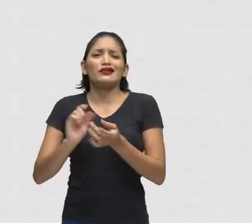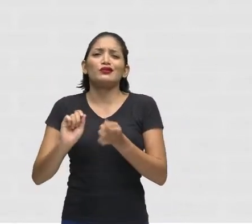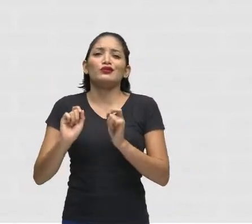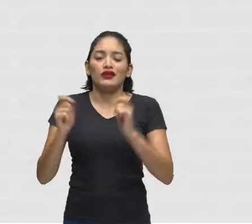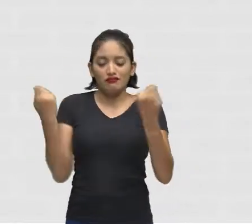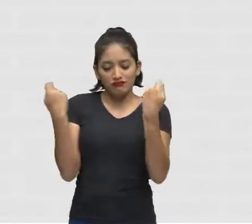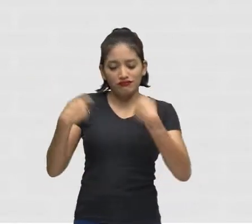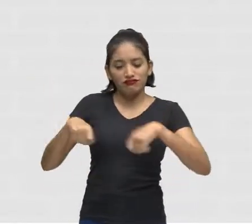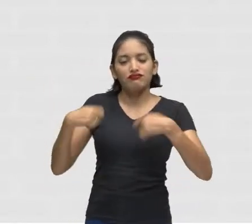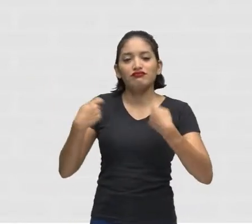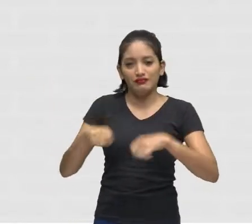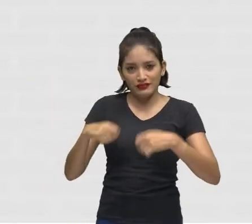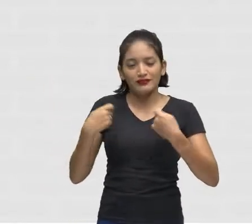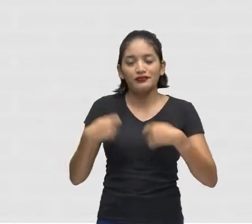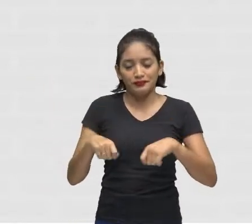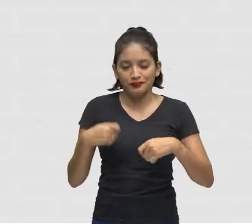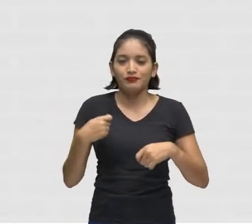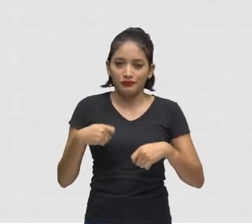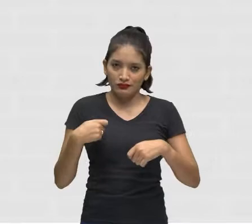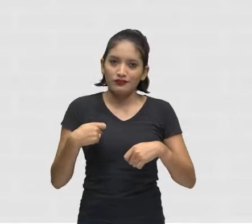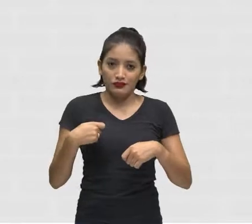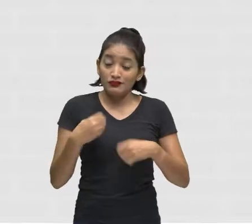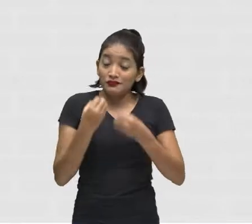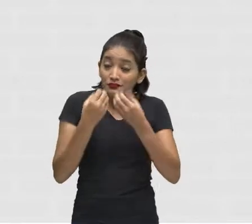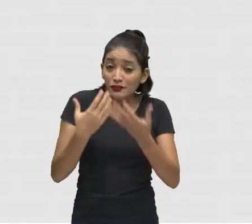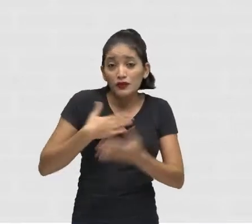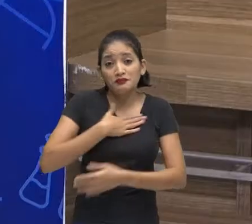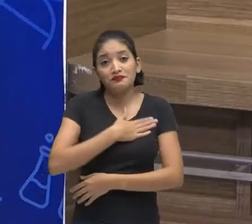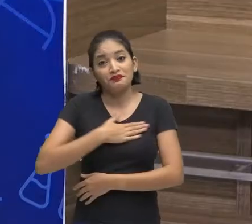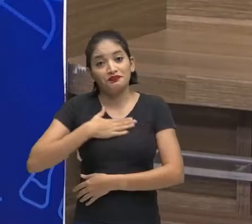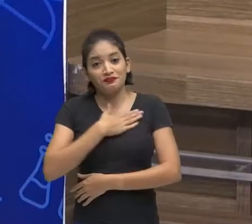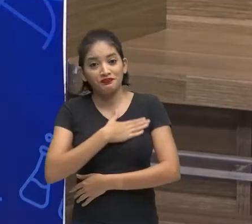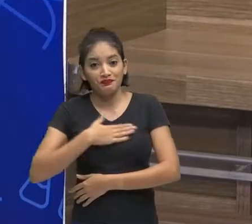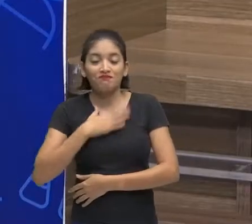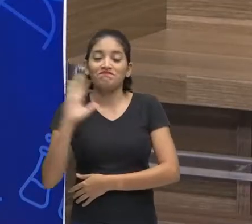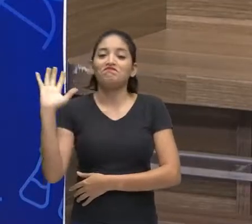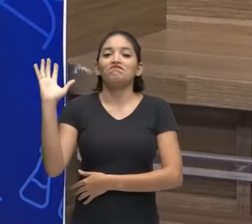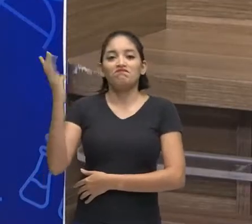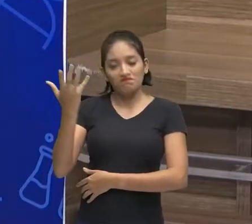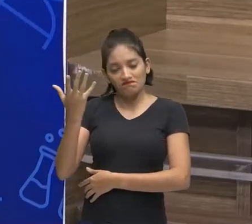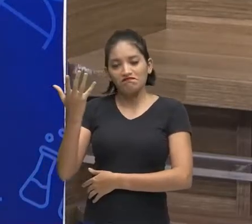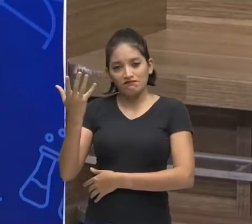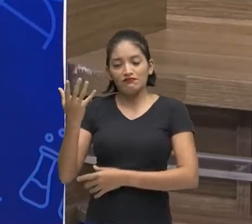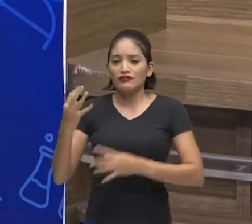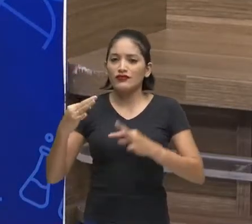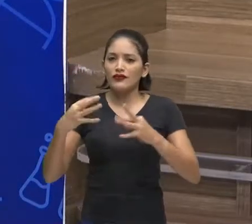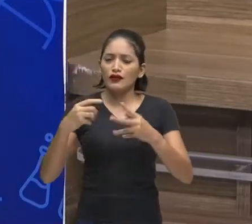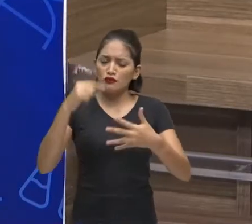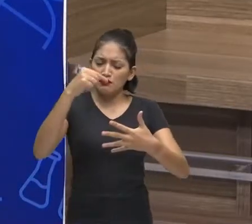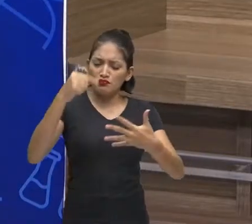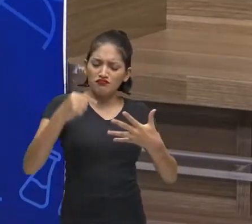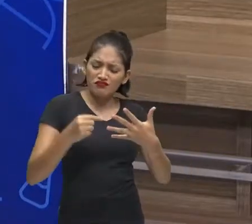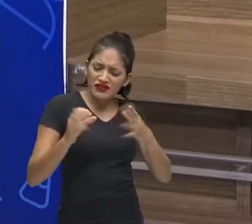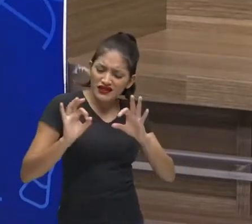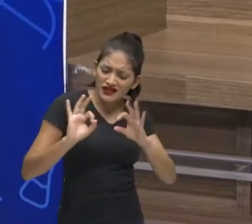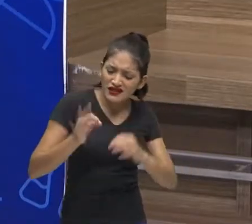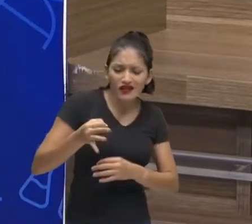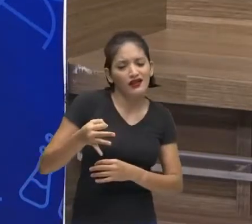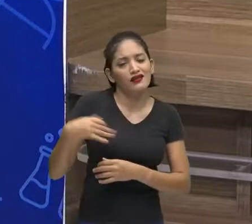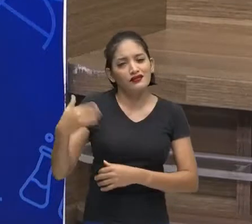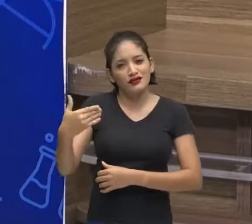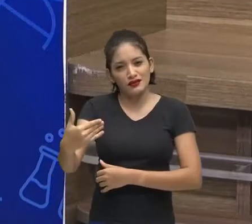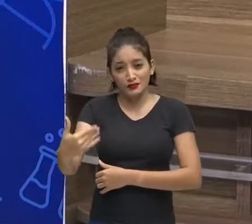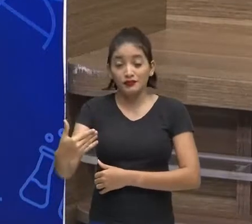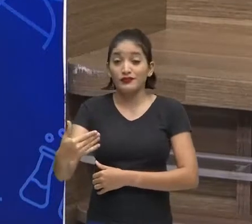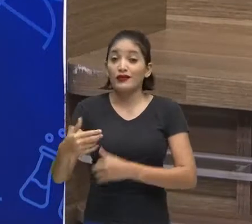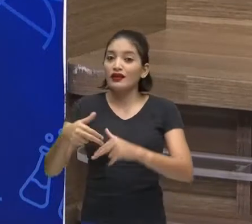necessidades básicas, né, satisfeitas, realizadas, tudo certo, tudo caminhando bem. E por